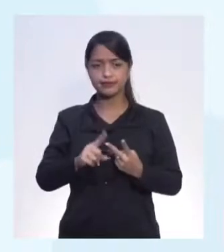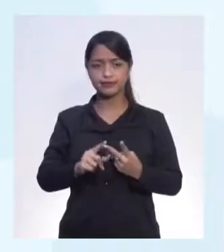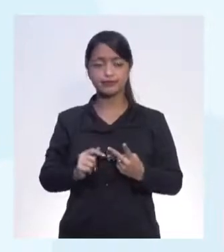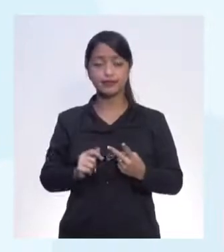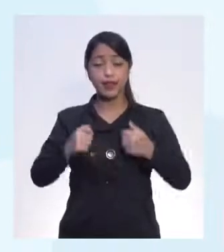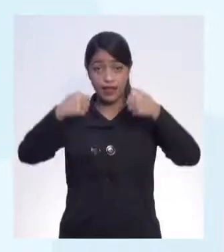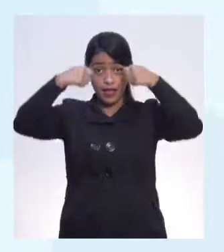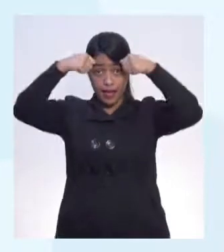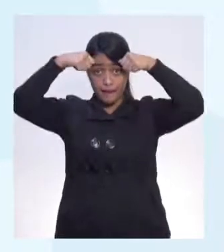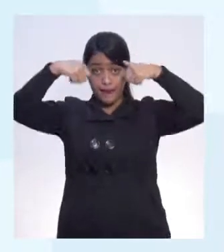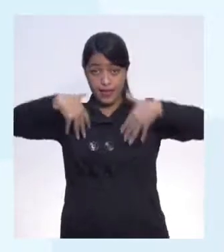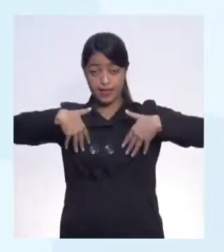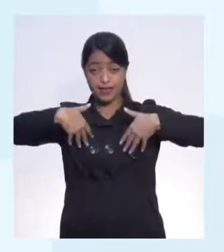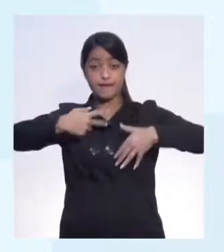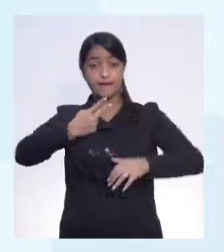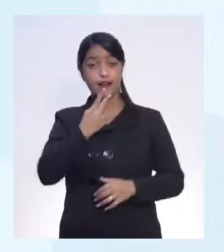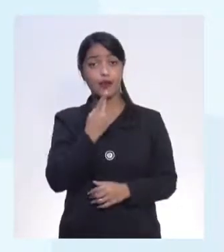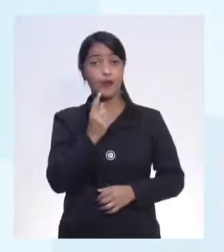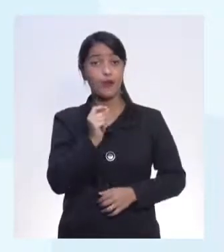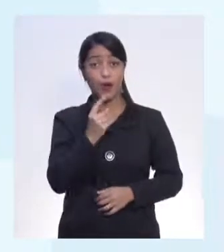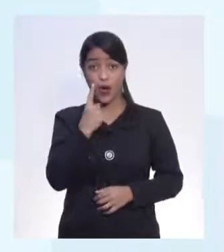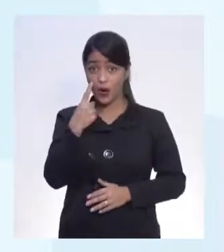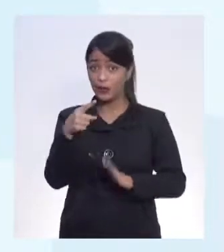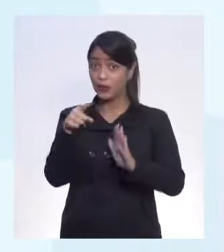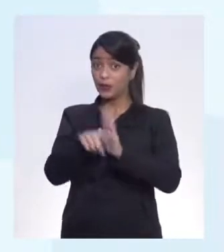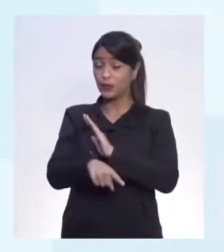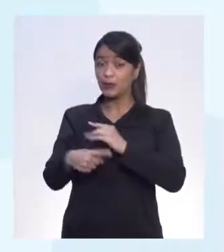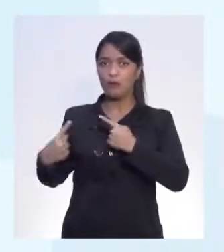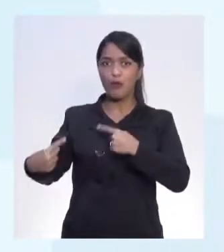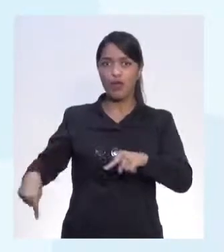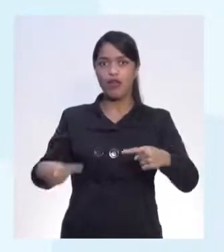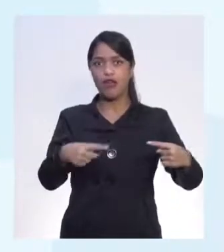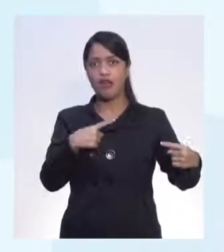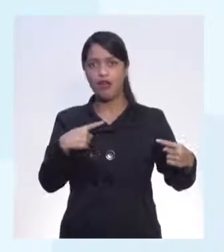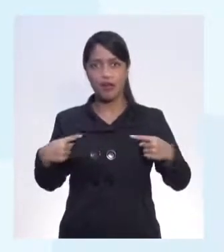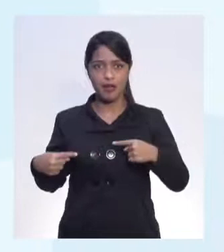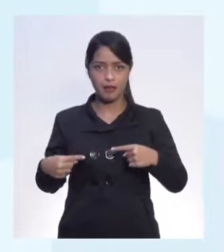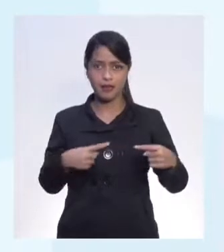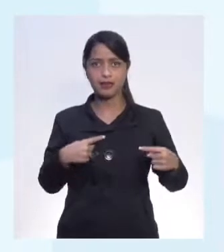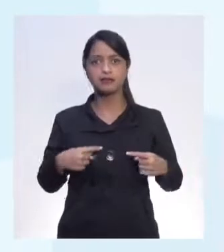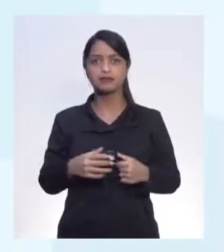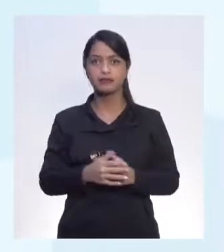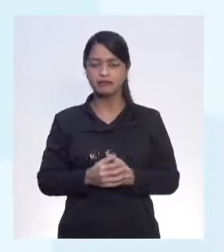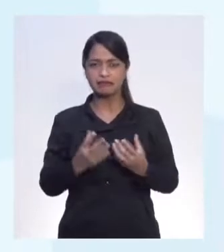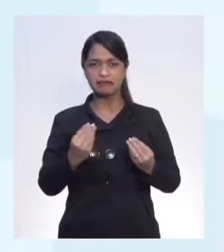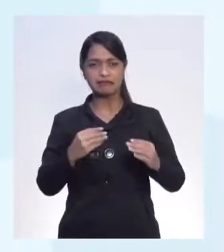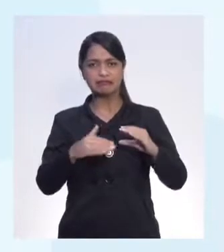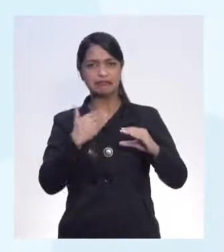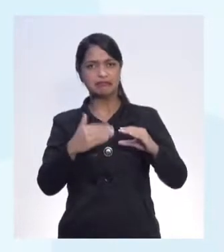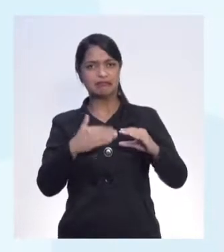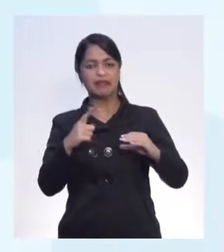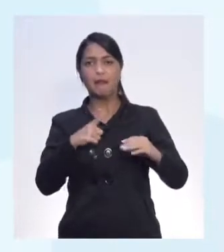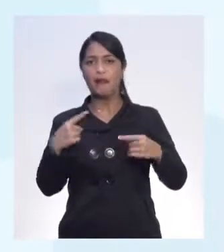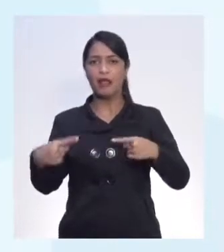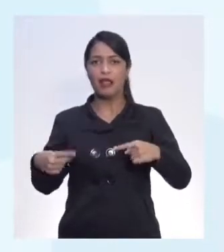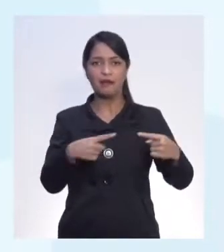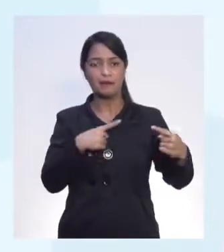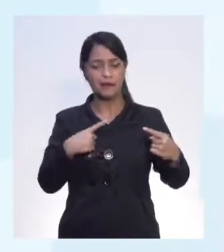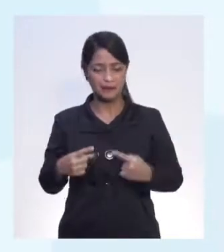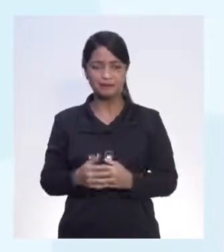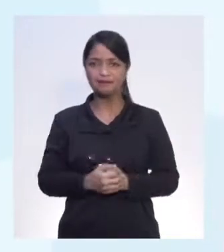Emília disse que o Minotauro... Olha lá a questão polêmica, porque eles estão falando aqui no chat. Farpas e mais farpas. Eu tô amando